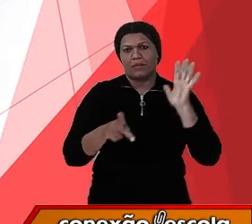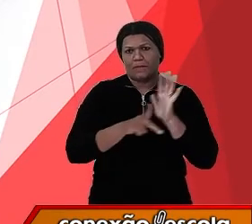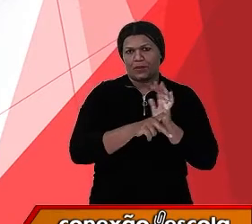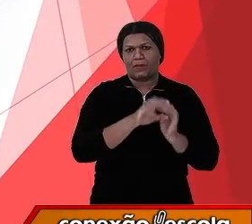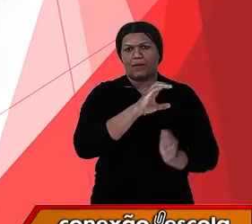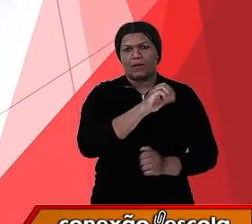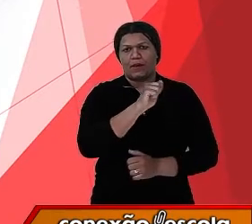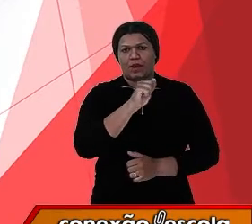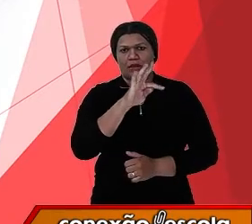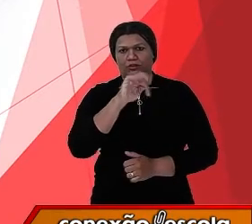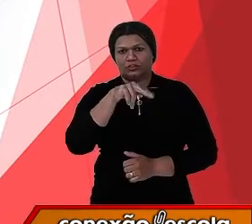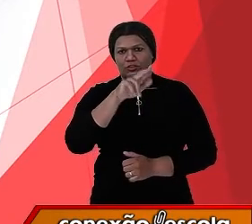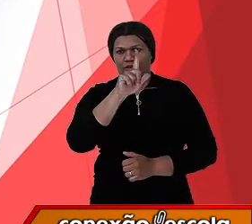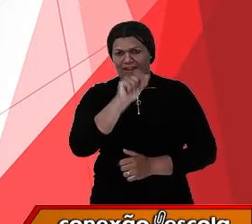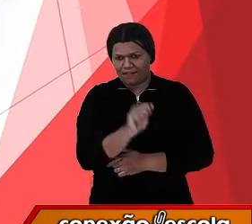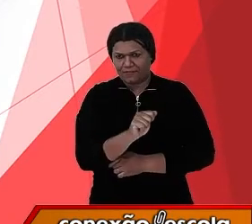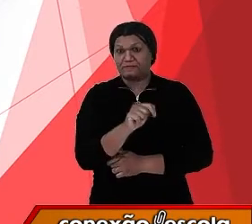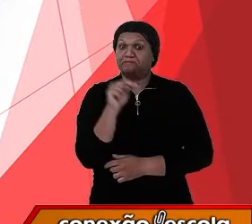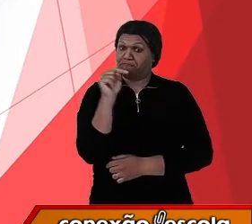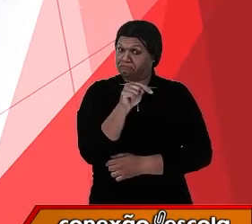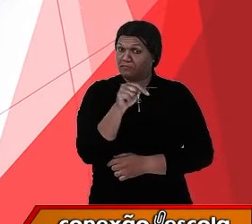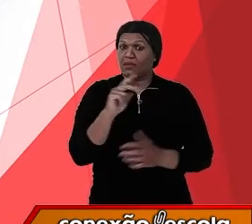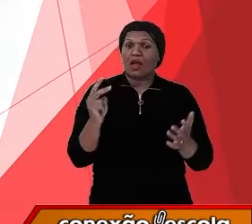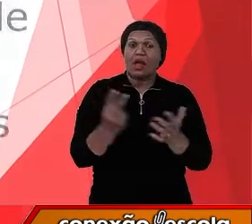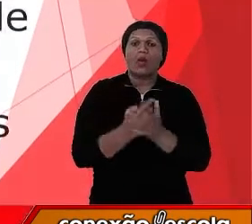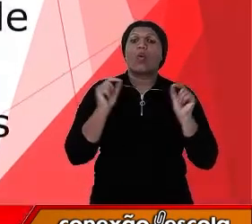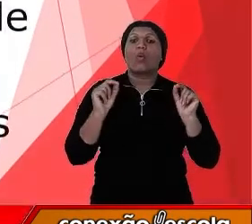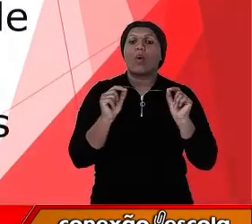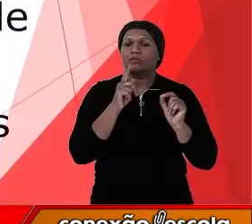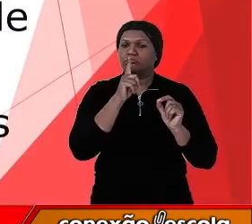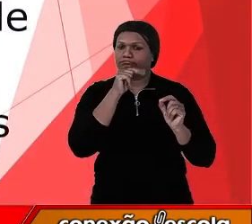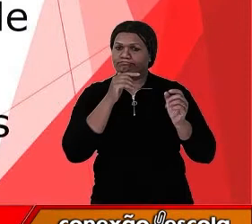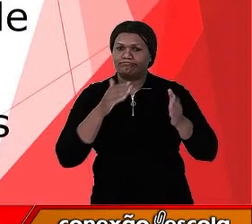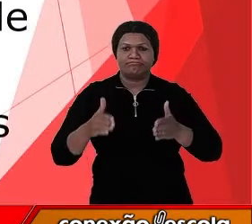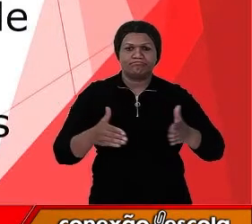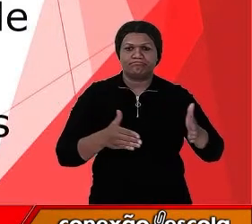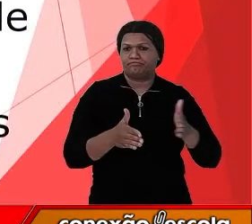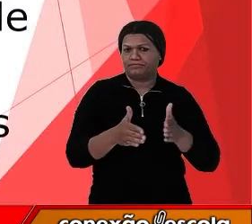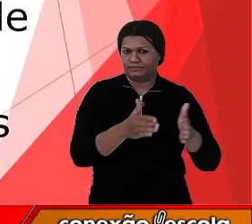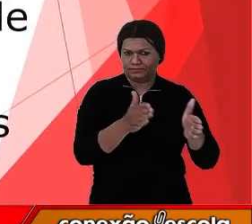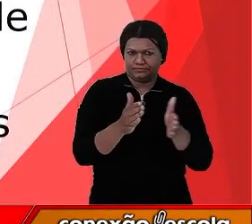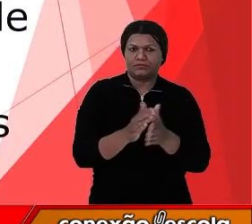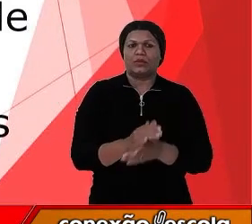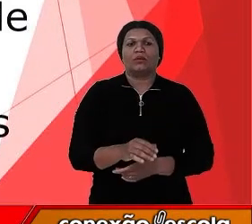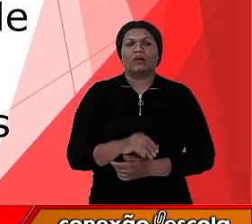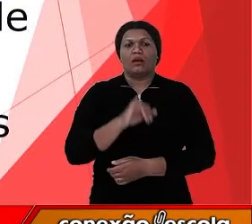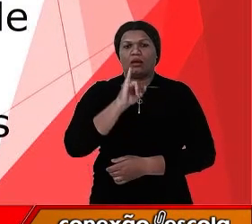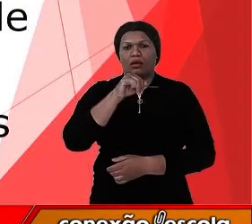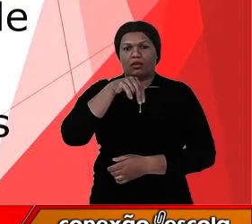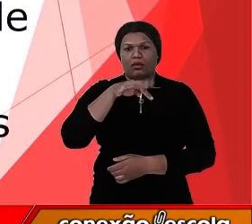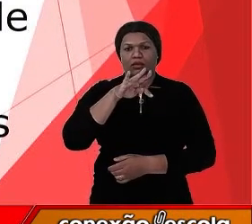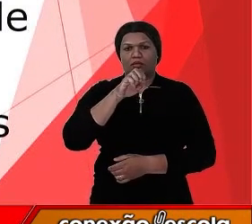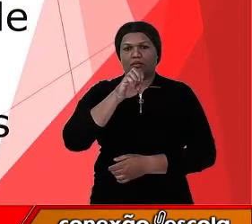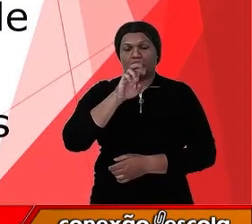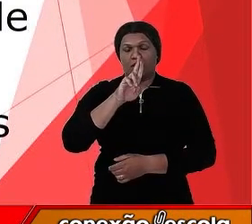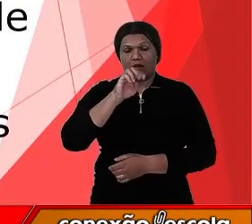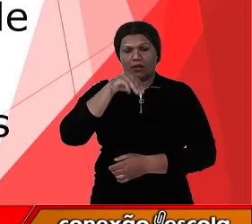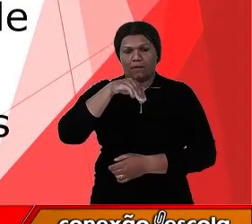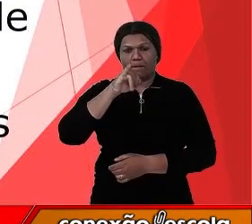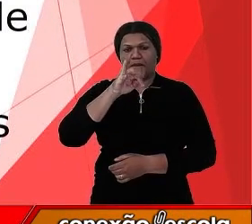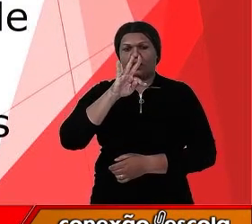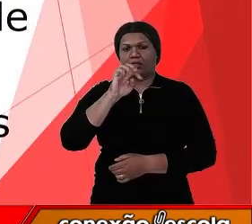morfoclimático lá nós vamos ter ocorrência de rios intermitentes e de rios perenes